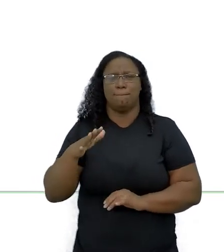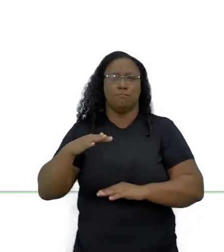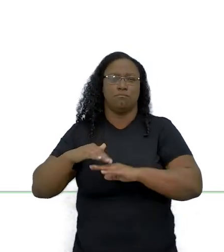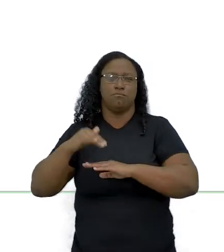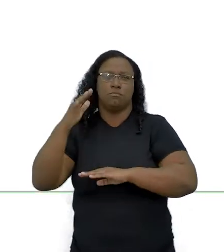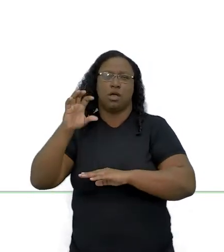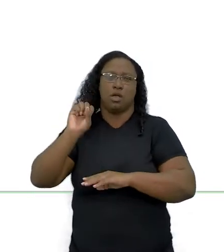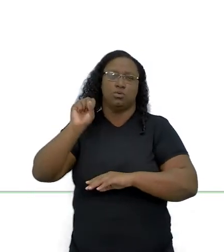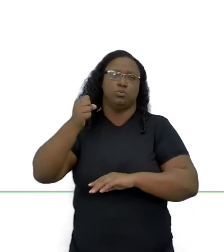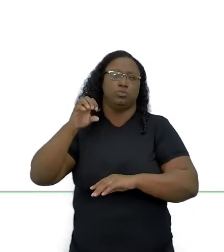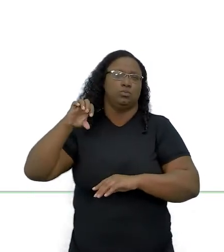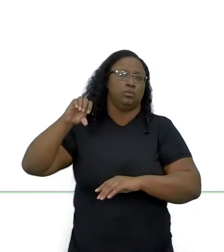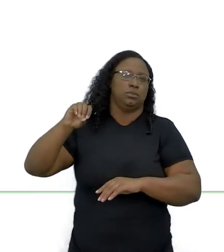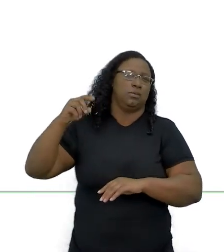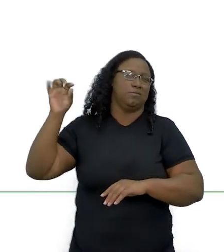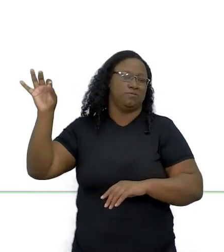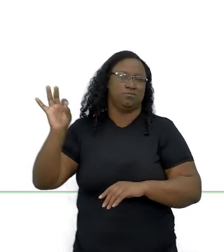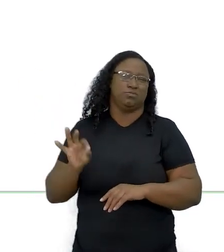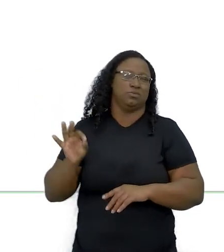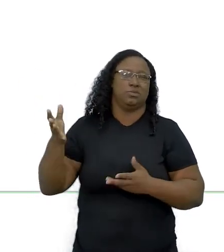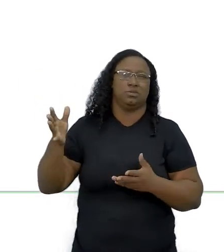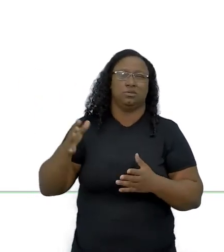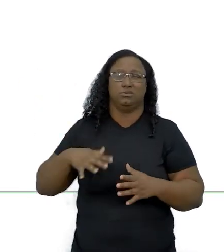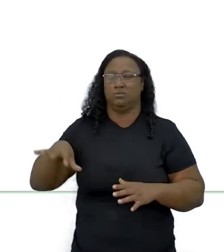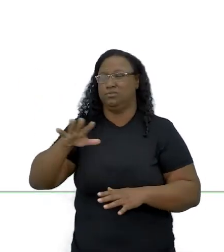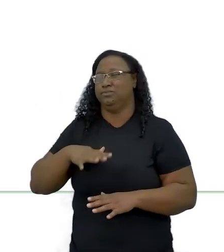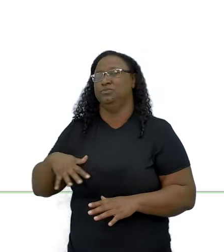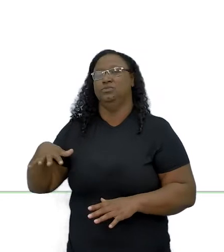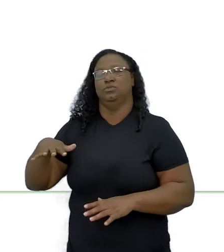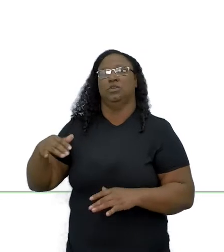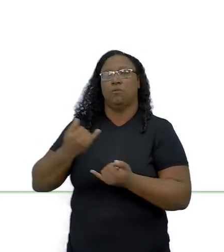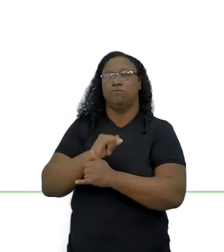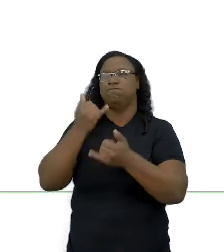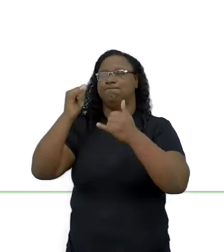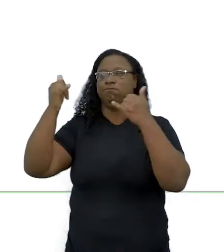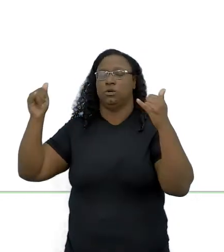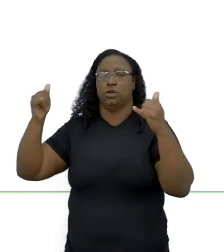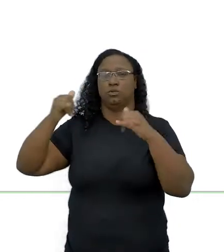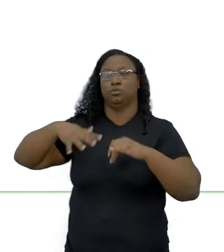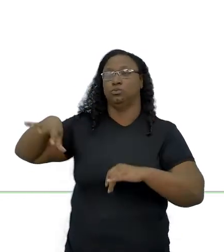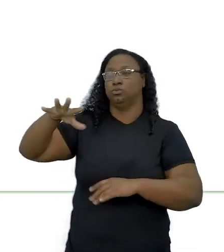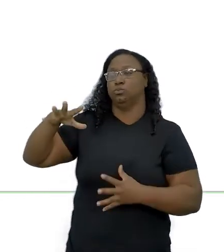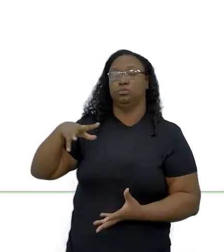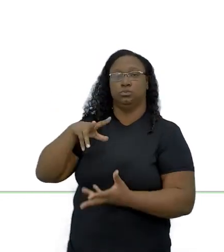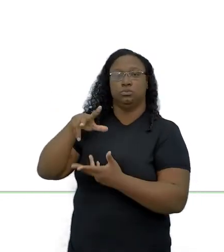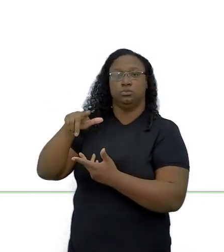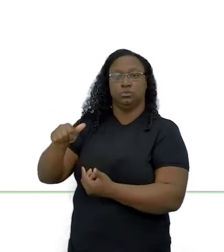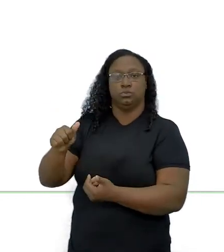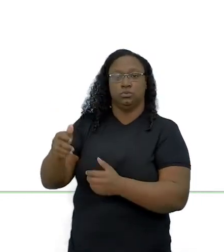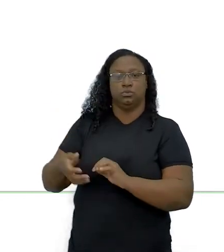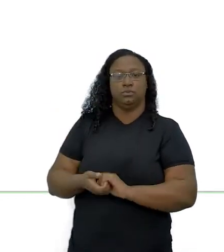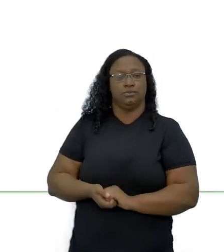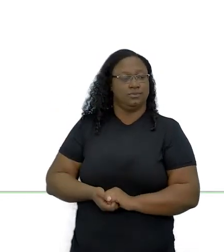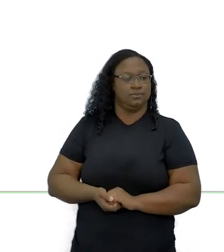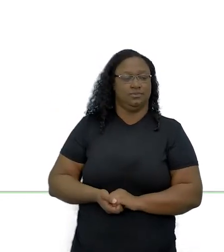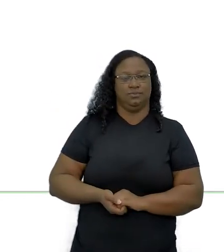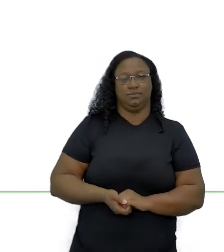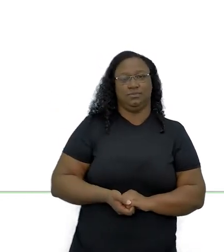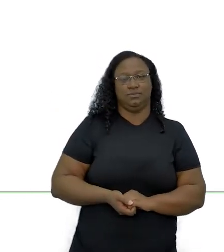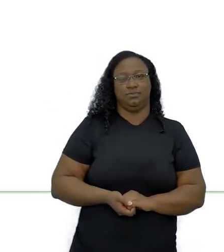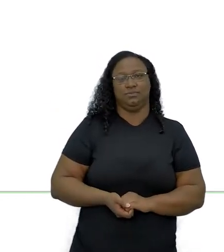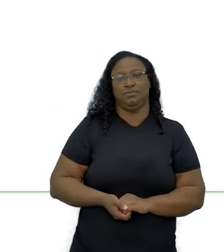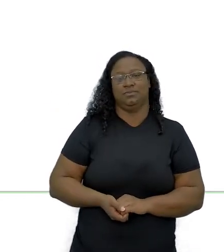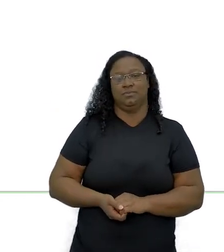recursos, quase 90% da produção energética para todos os setores aí do mundo é de combustível oriundo